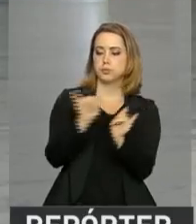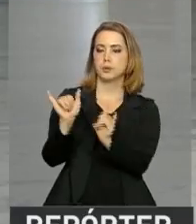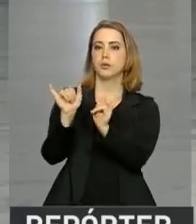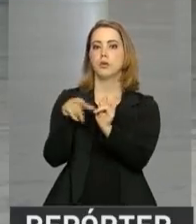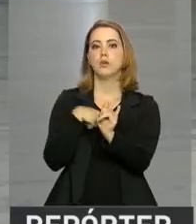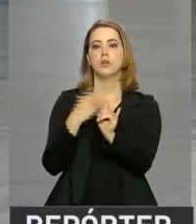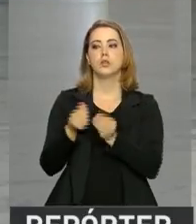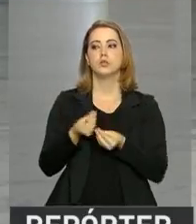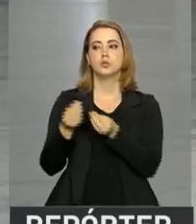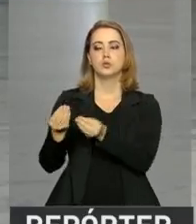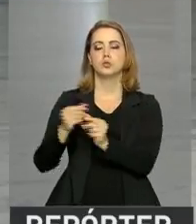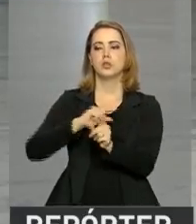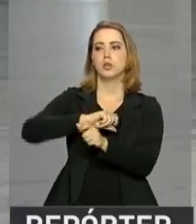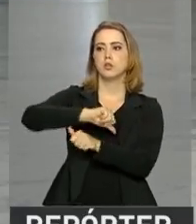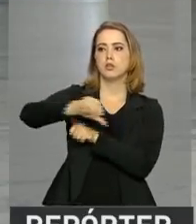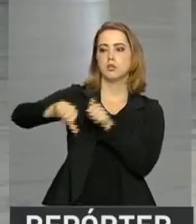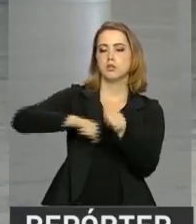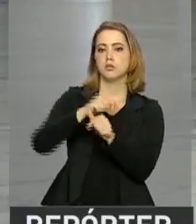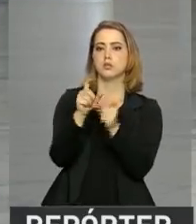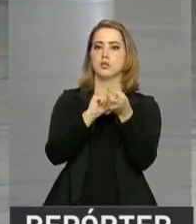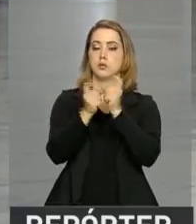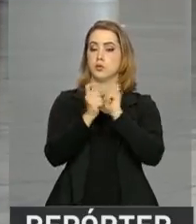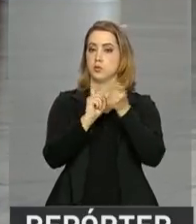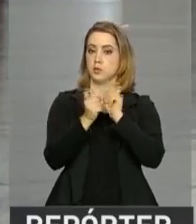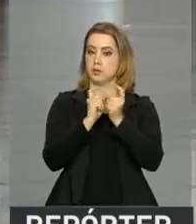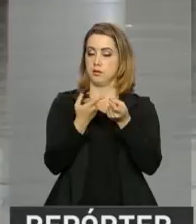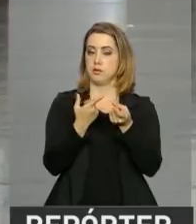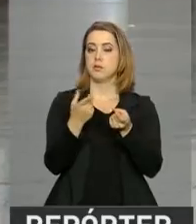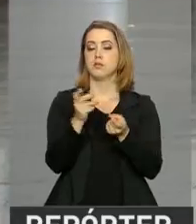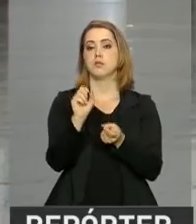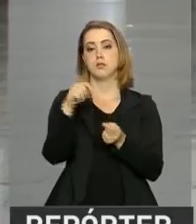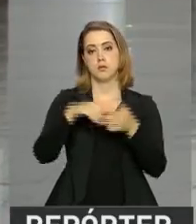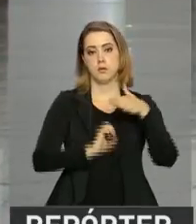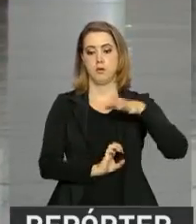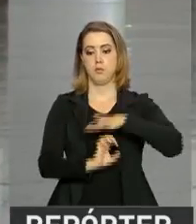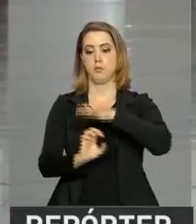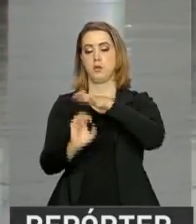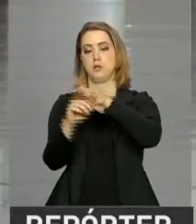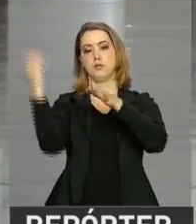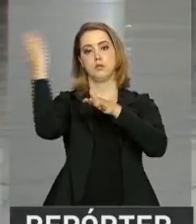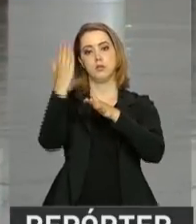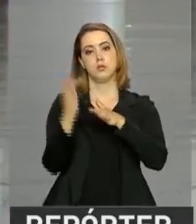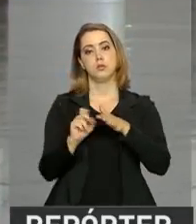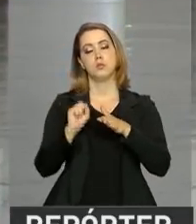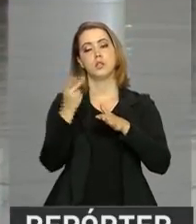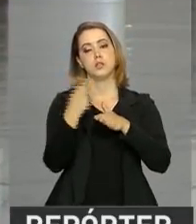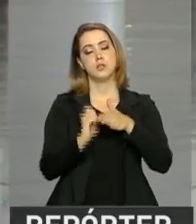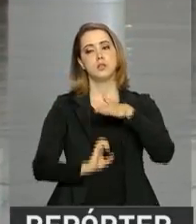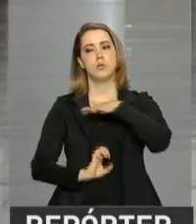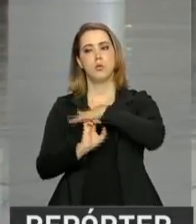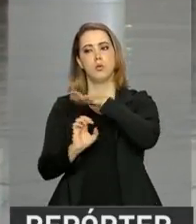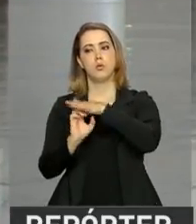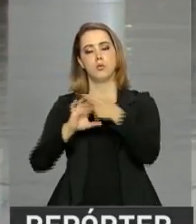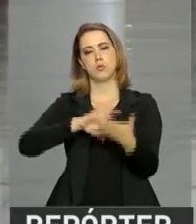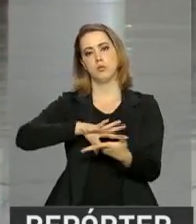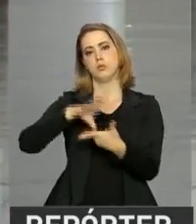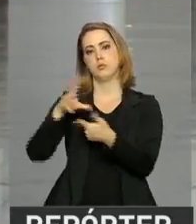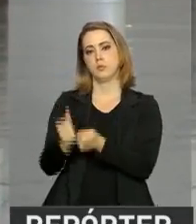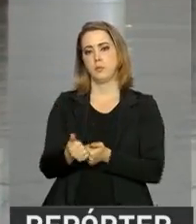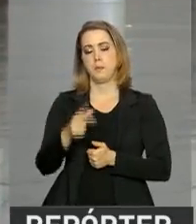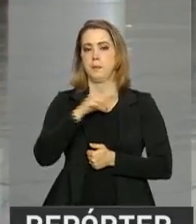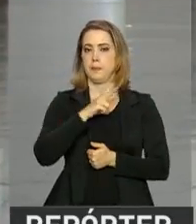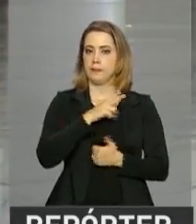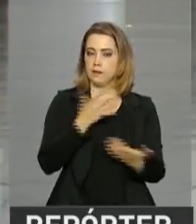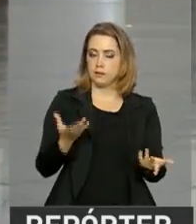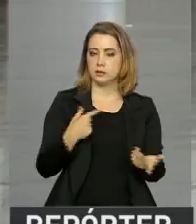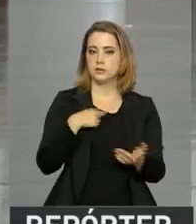ou conceder à iniciativa privada brasileira ou estrangeira, setores da infraestrutura nacional. São